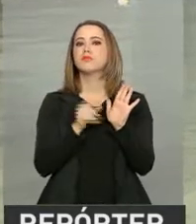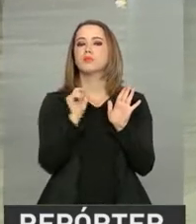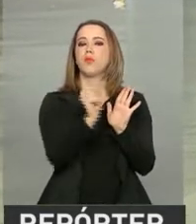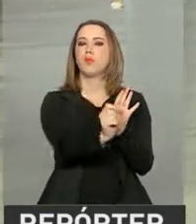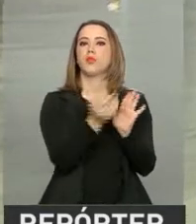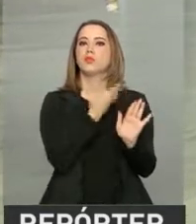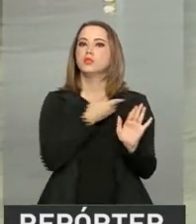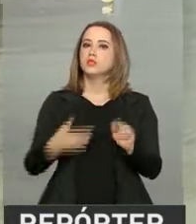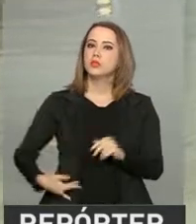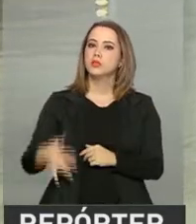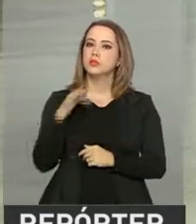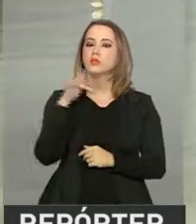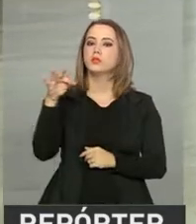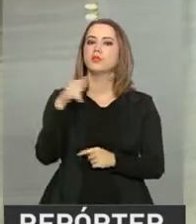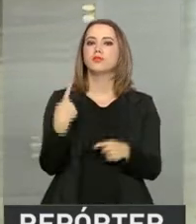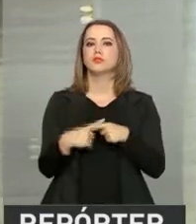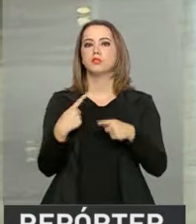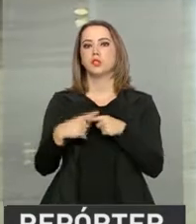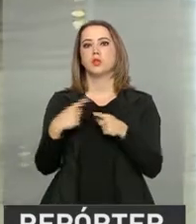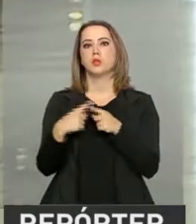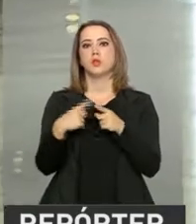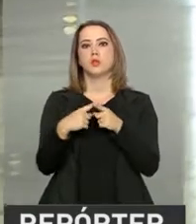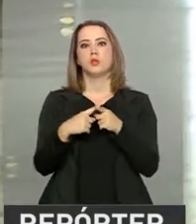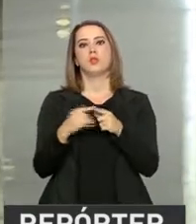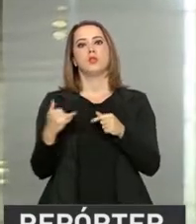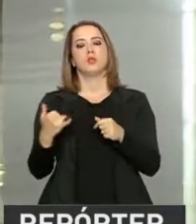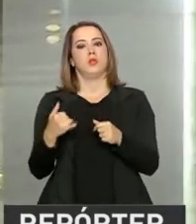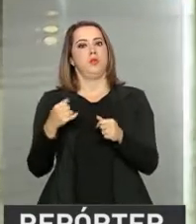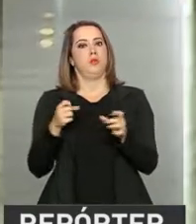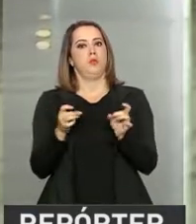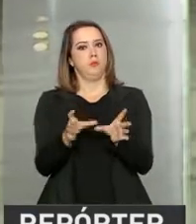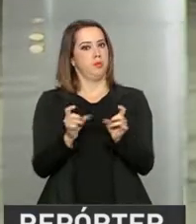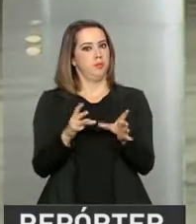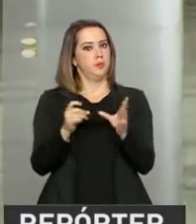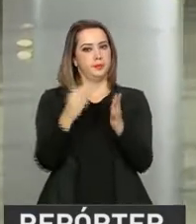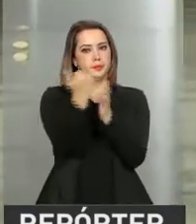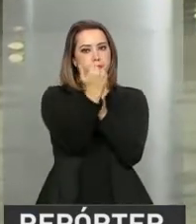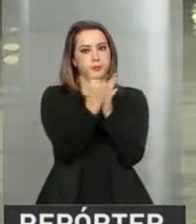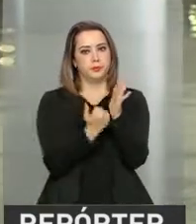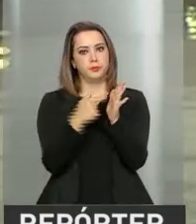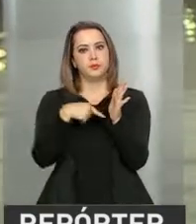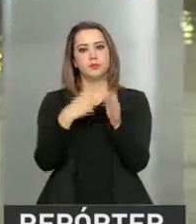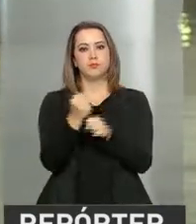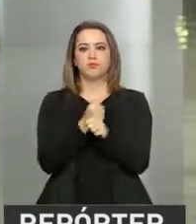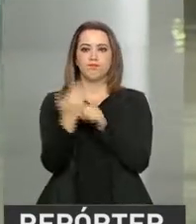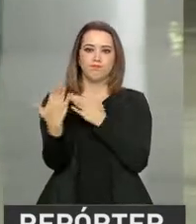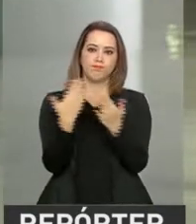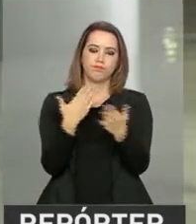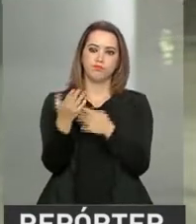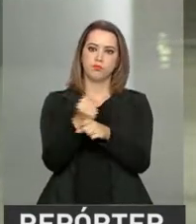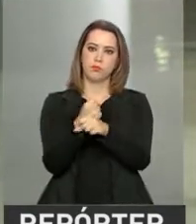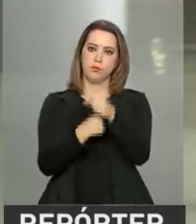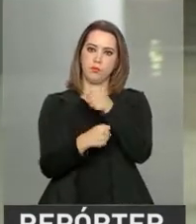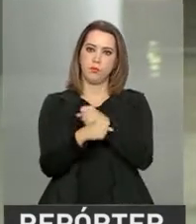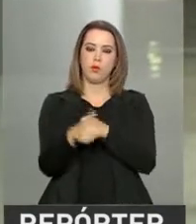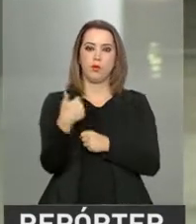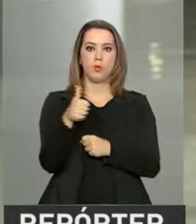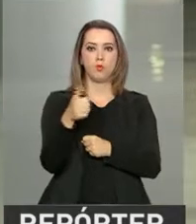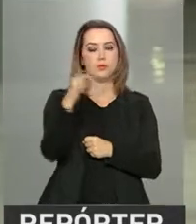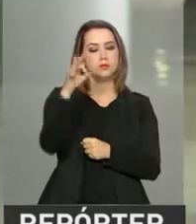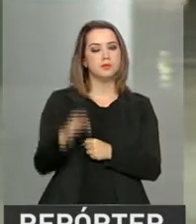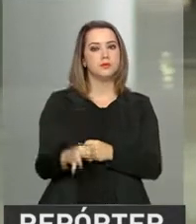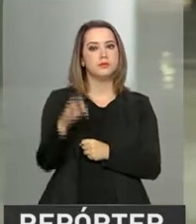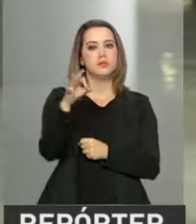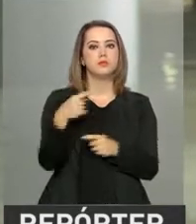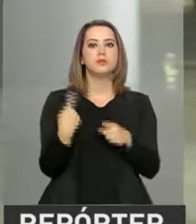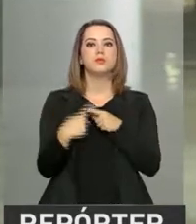federal, pressionados por uma queda na arrecadação no setor em 2015 em relação a 2014 de 11%.